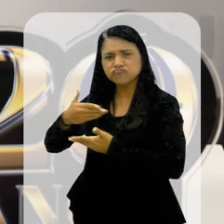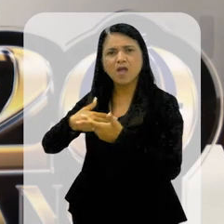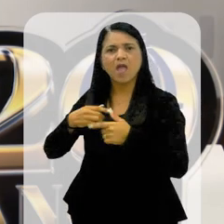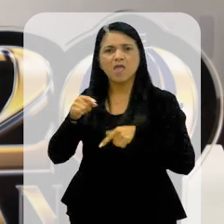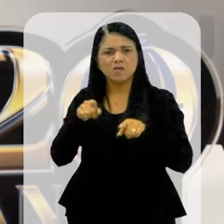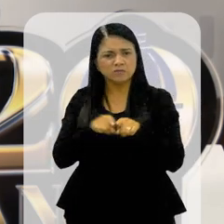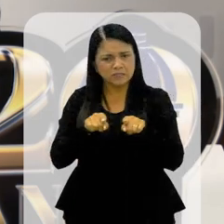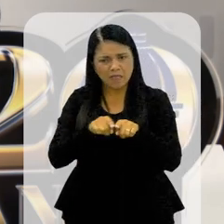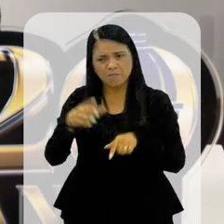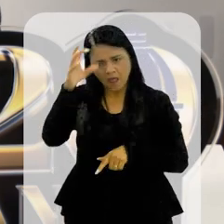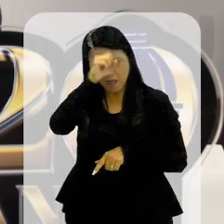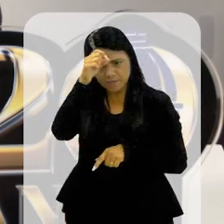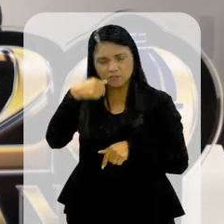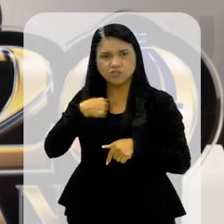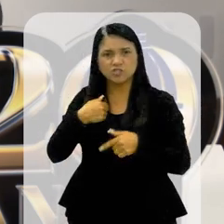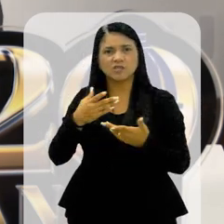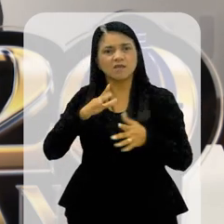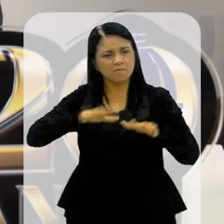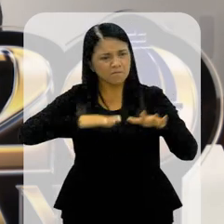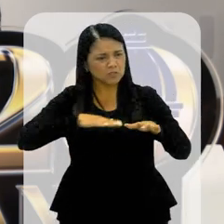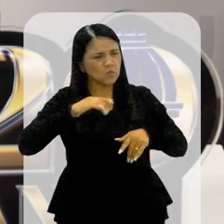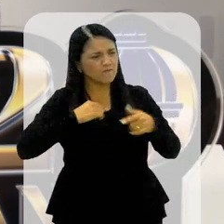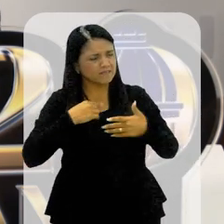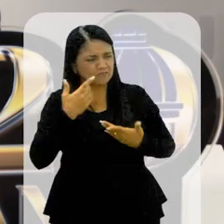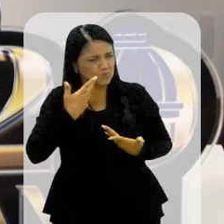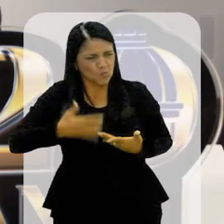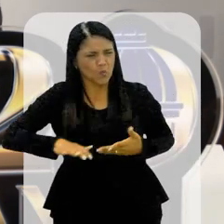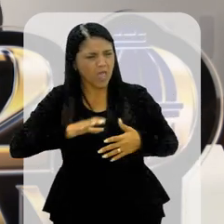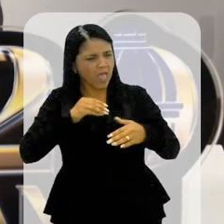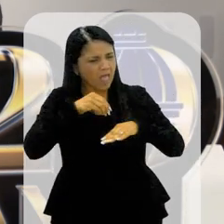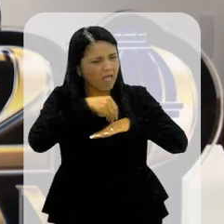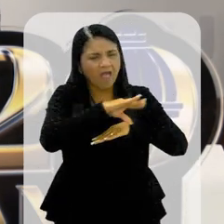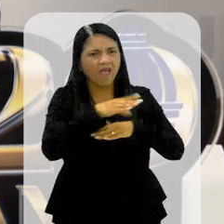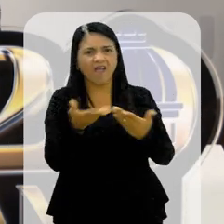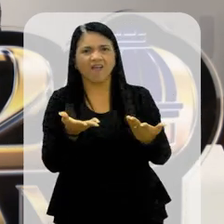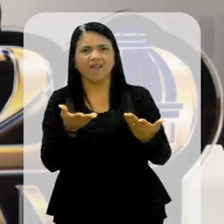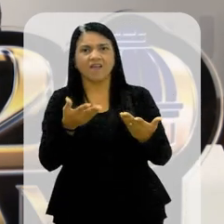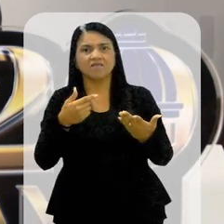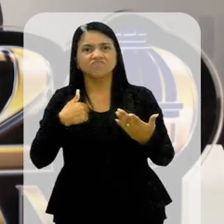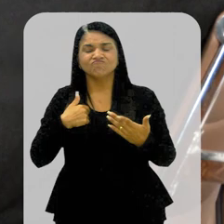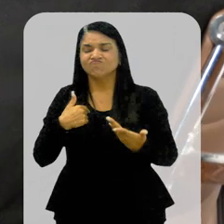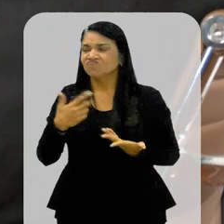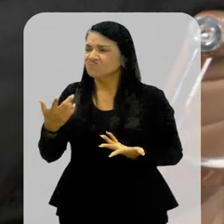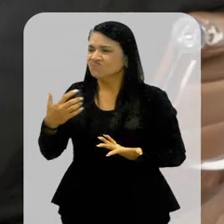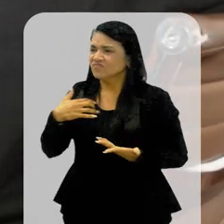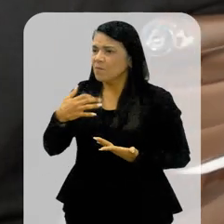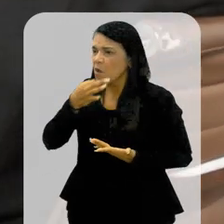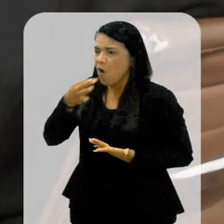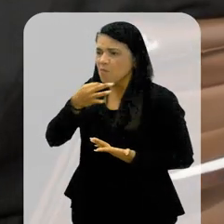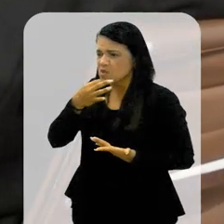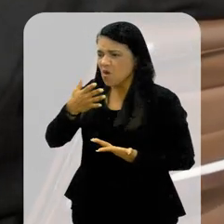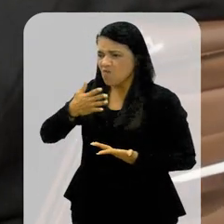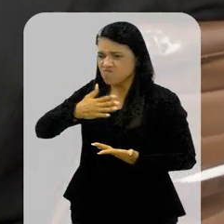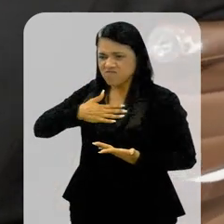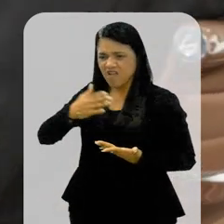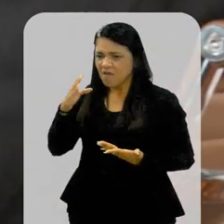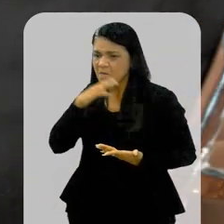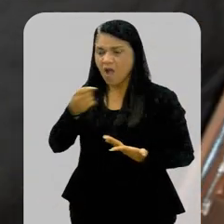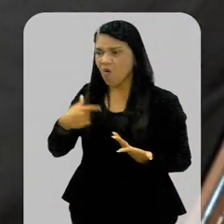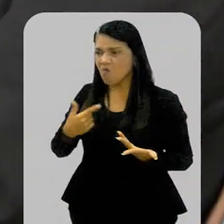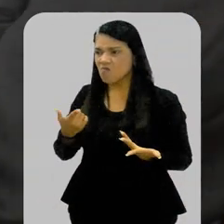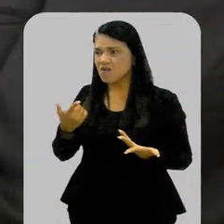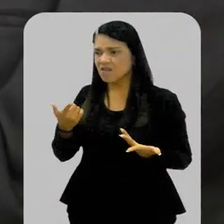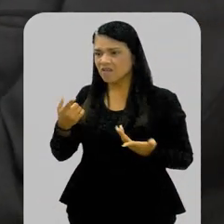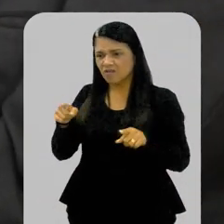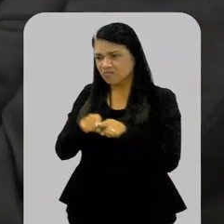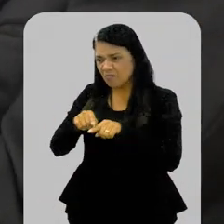eu aprendi. Muito esse problema da pessoa não querer passar, não querer dividir. Mas eu acho que isso é uma coisa que faz mal até a pessoa que não quer